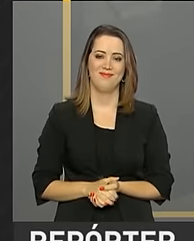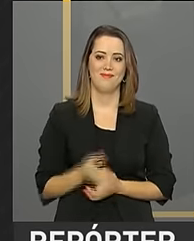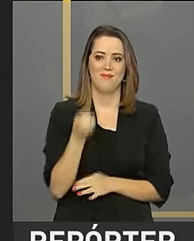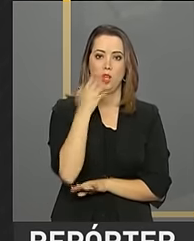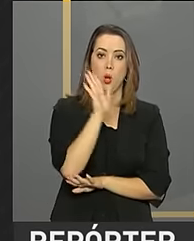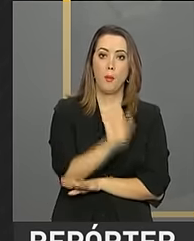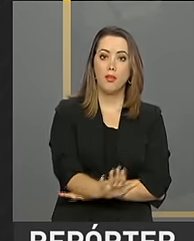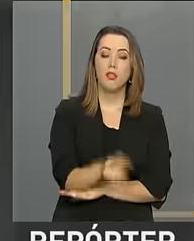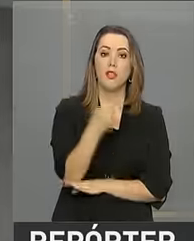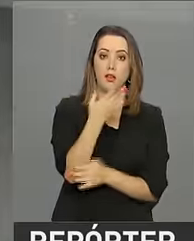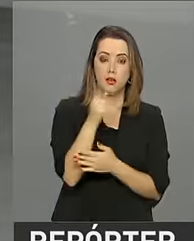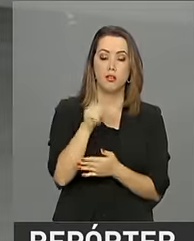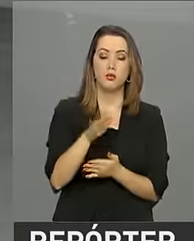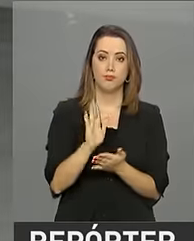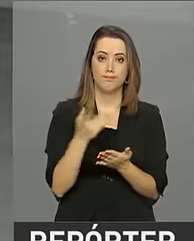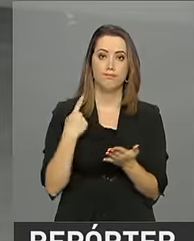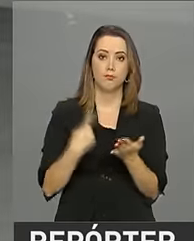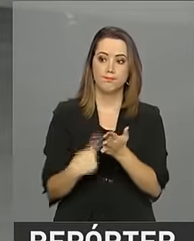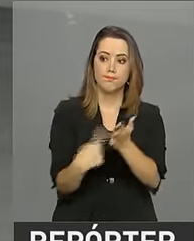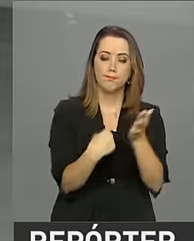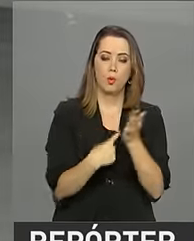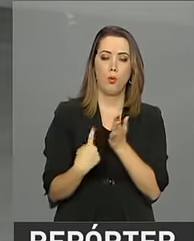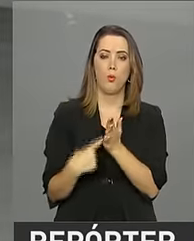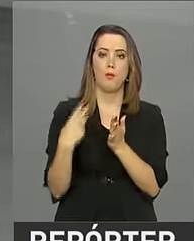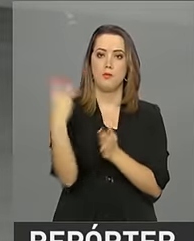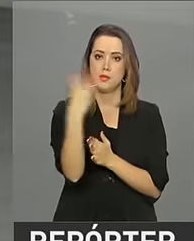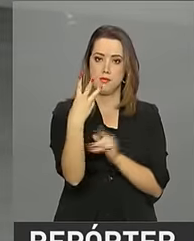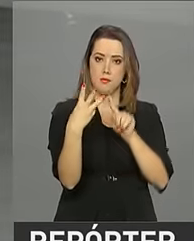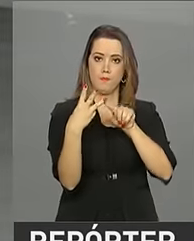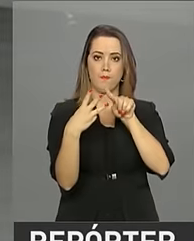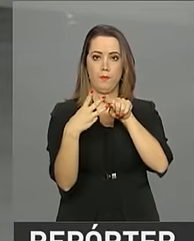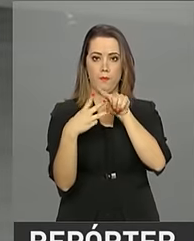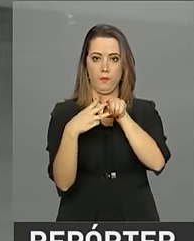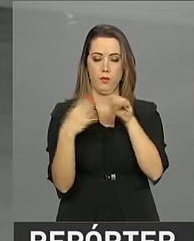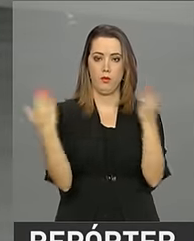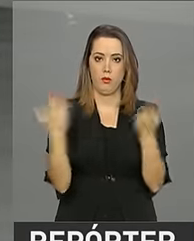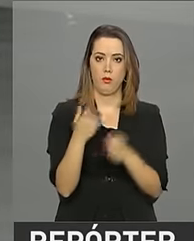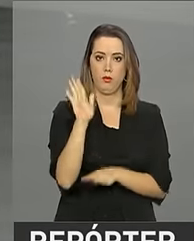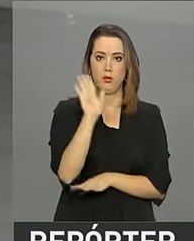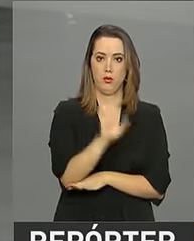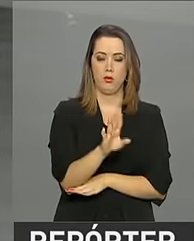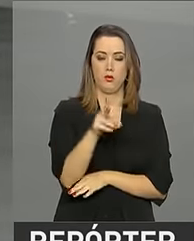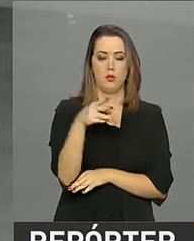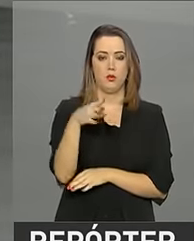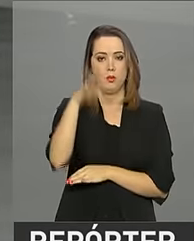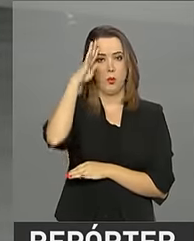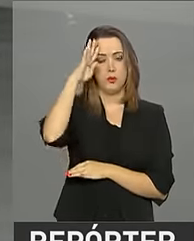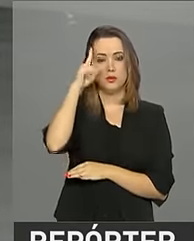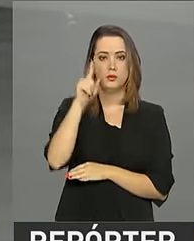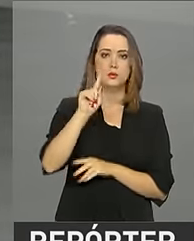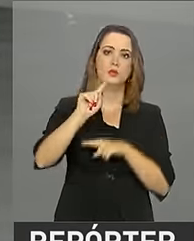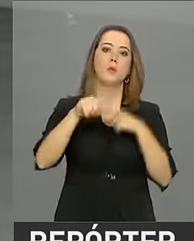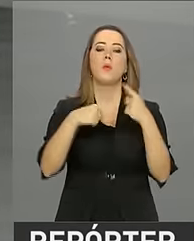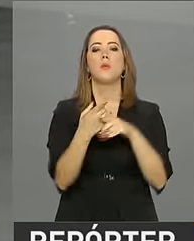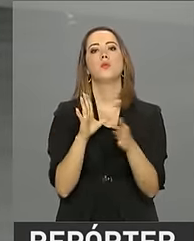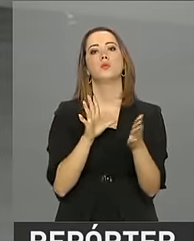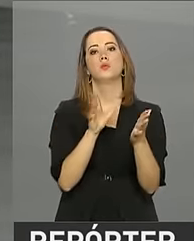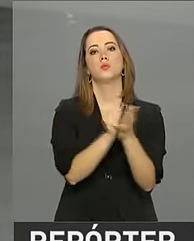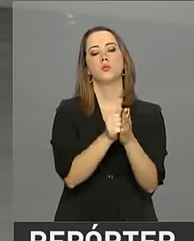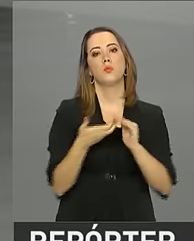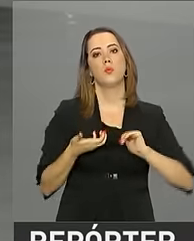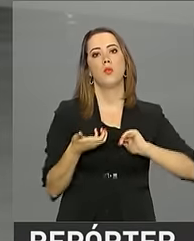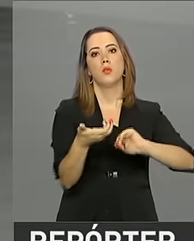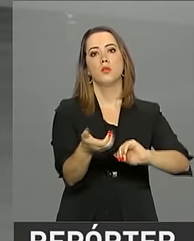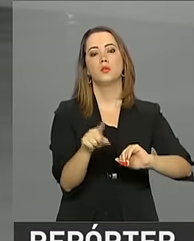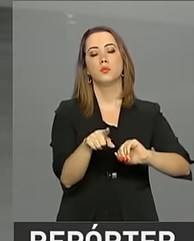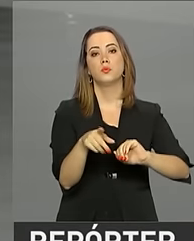Boa tarde, Luana. Estão previstos 3 compromissos na agenda do presidente Michel Temer nesta quarta-feira. Depois da posse no Congresso Nacional,